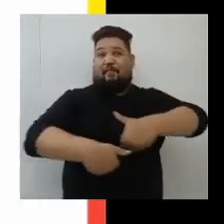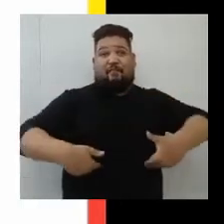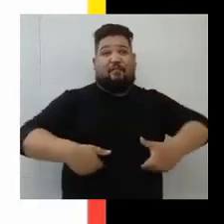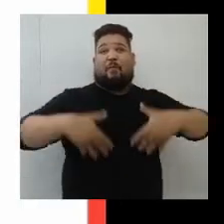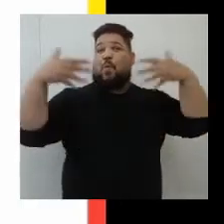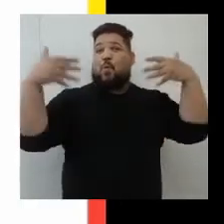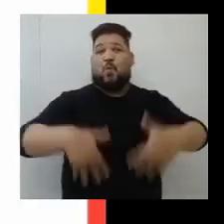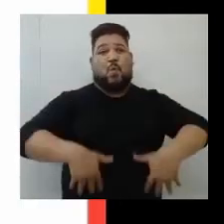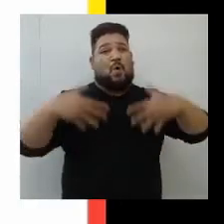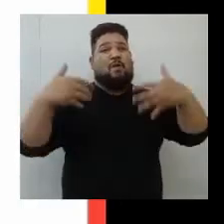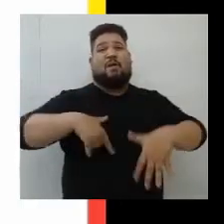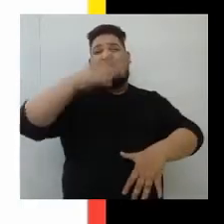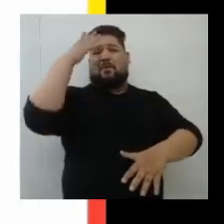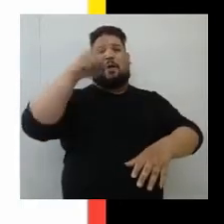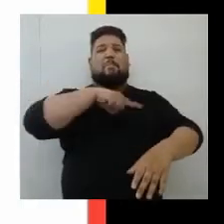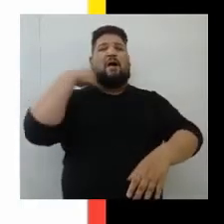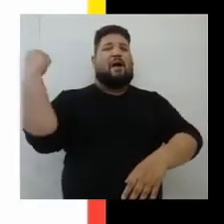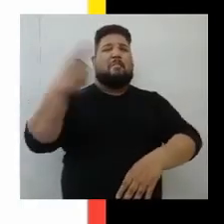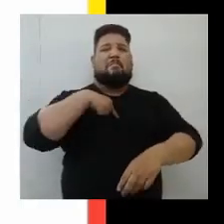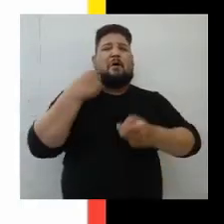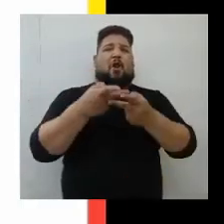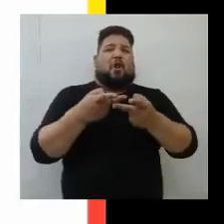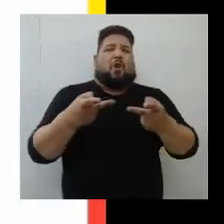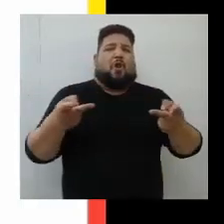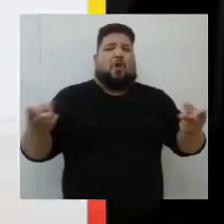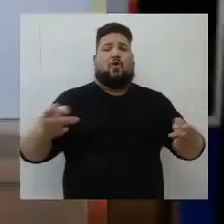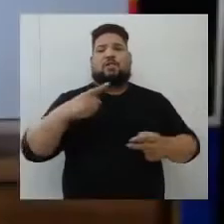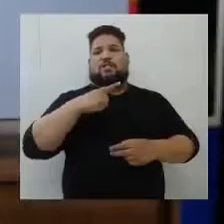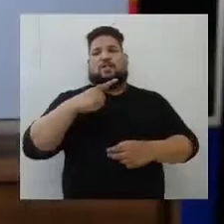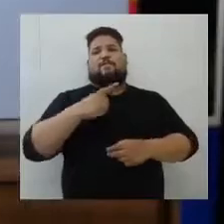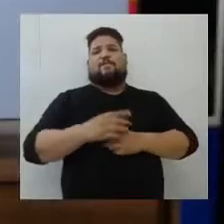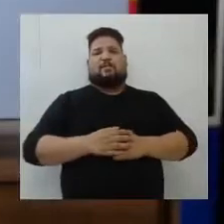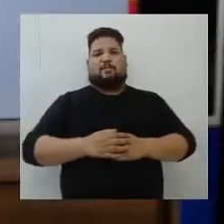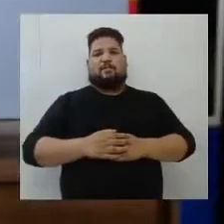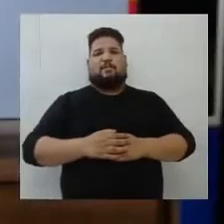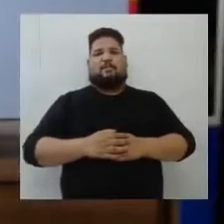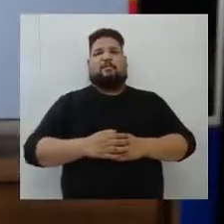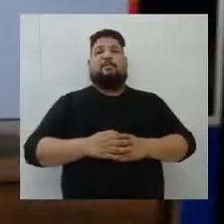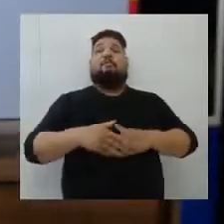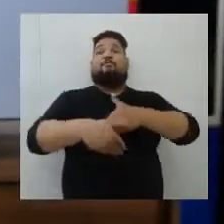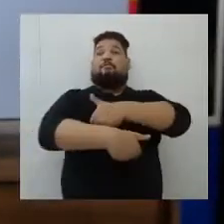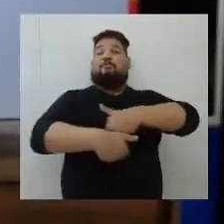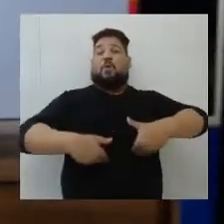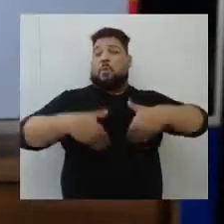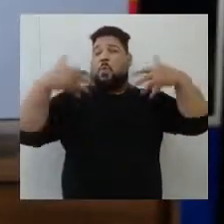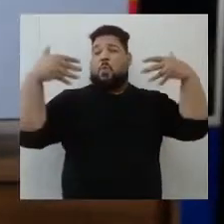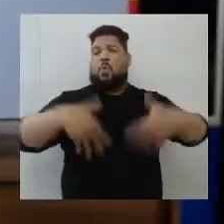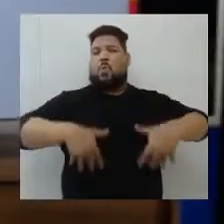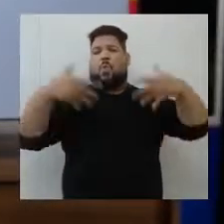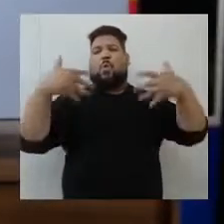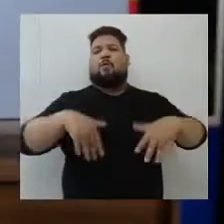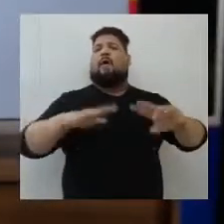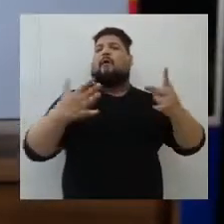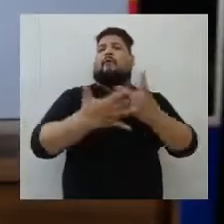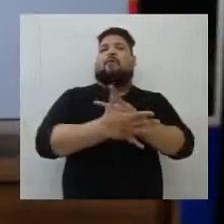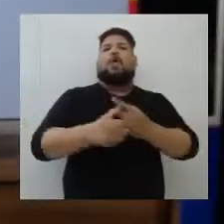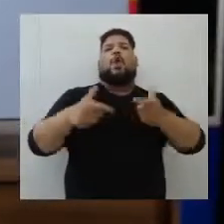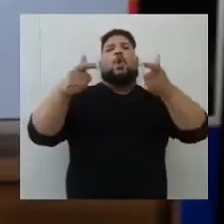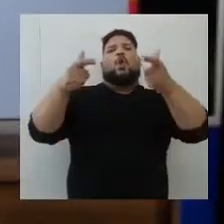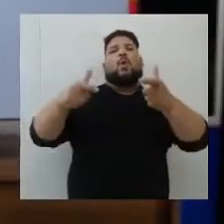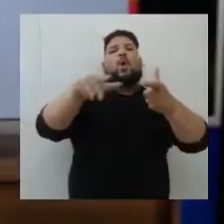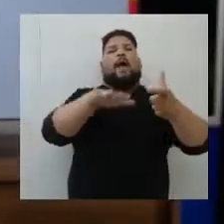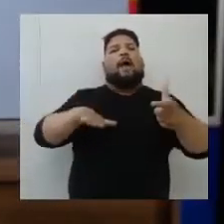de muita gente morrendo. Corta aqui para o tio. Essa grande fome, para você ter ideia, atingiu a região de